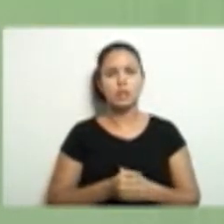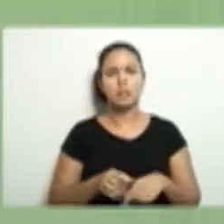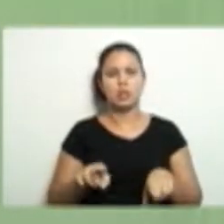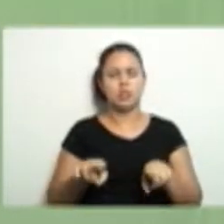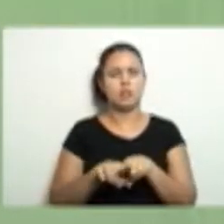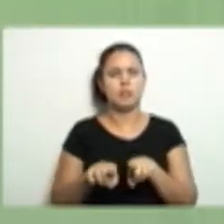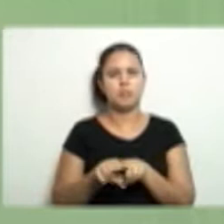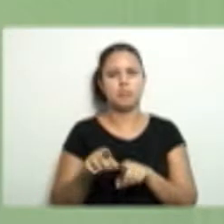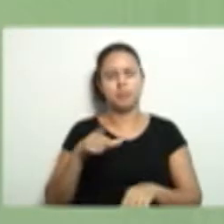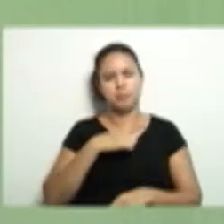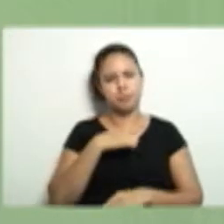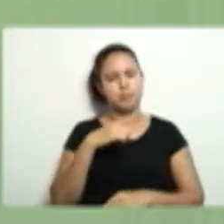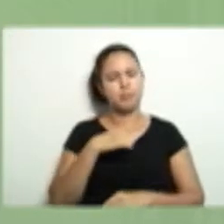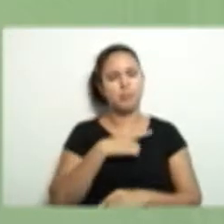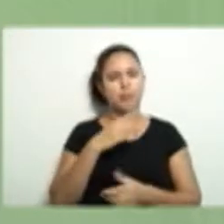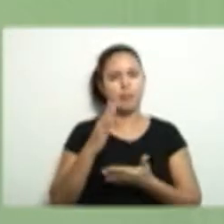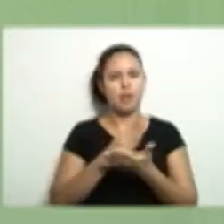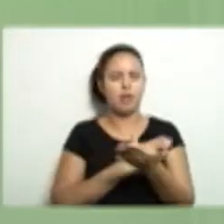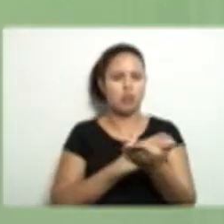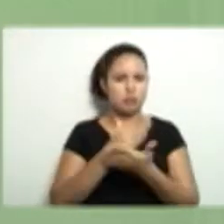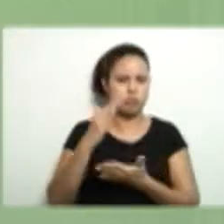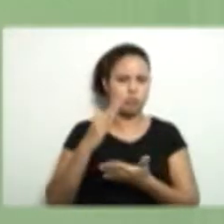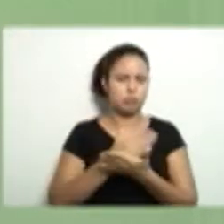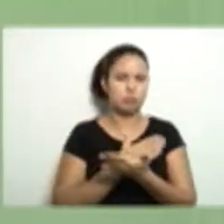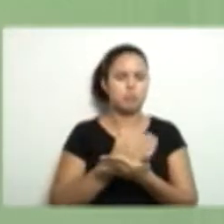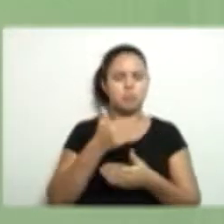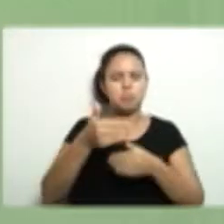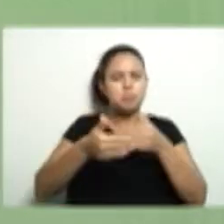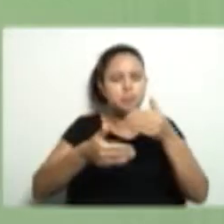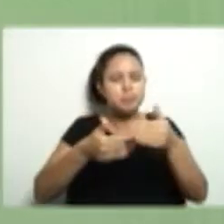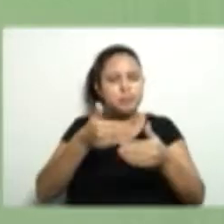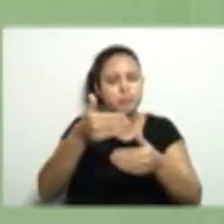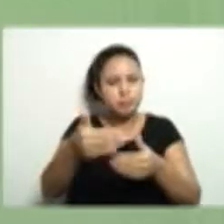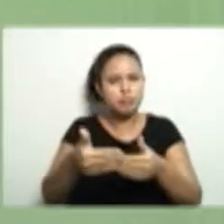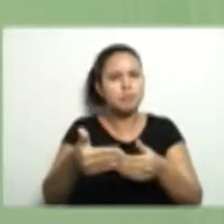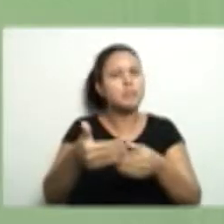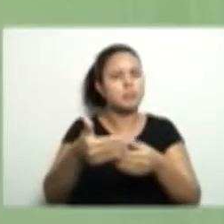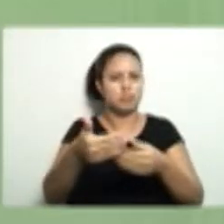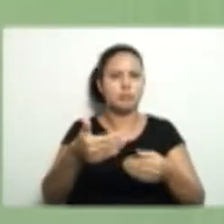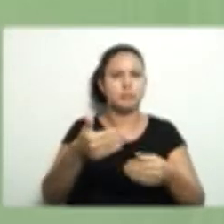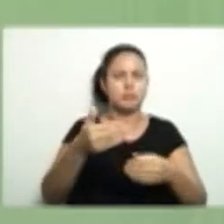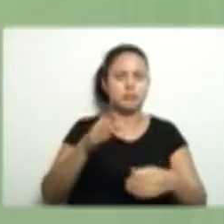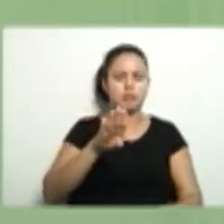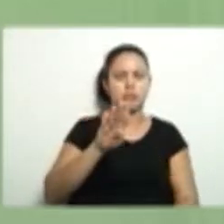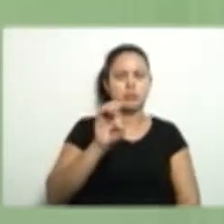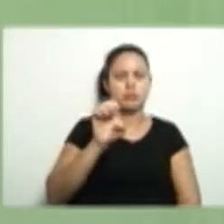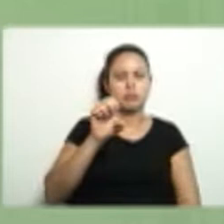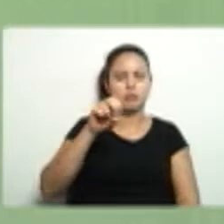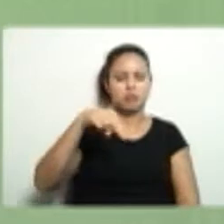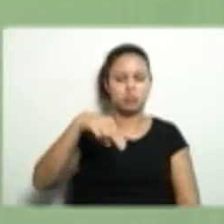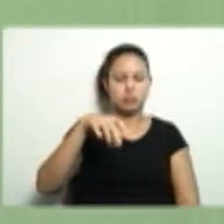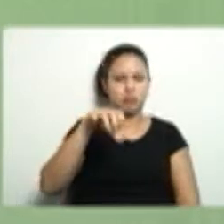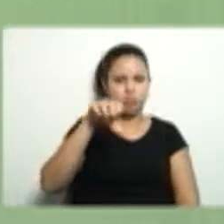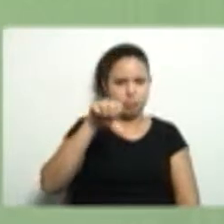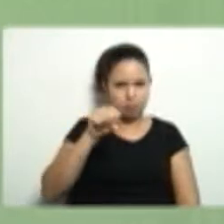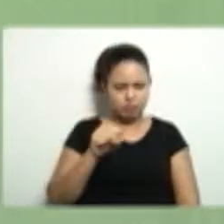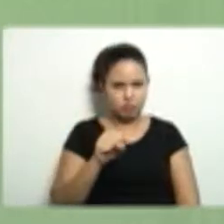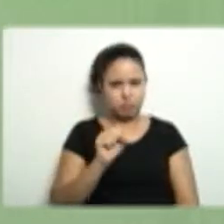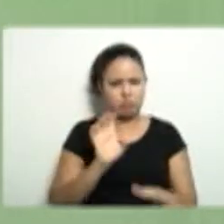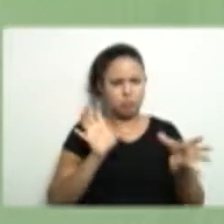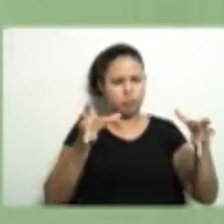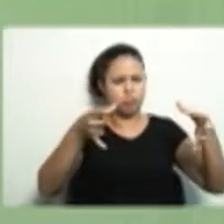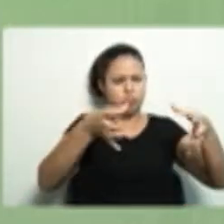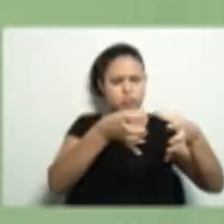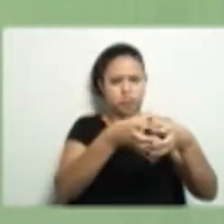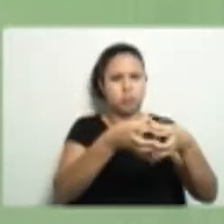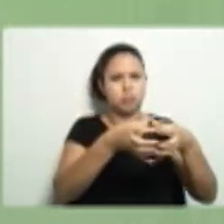também aqueles processos produtivos de bens que são feitos em lotes. A gente fala quando existe um